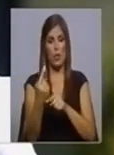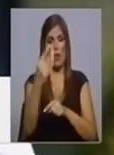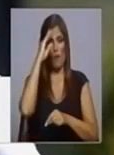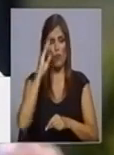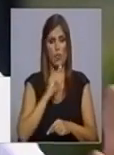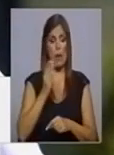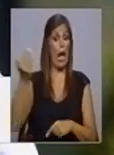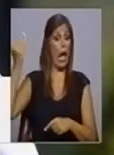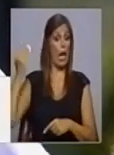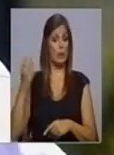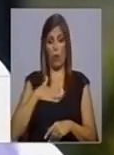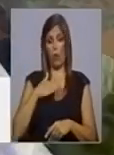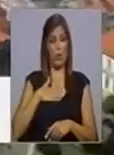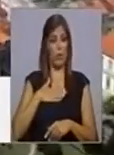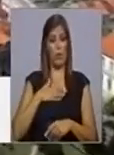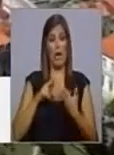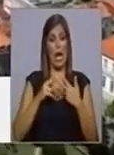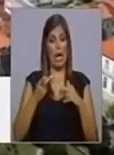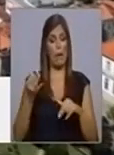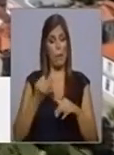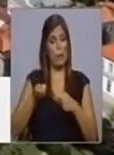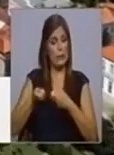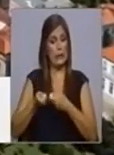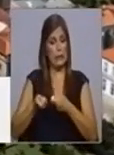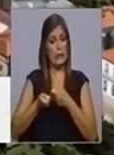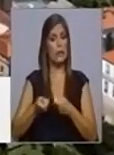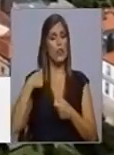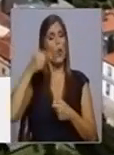na altura não queriam, a Câmara do Porto teve que insistir. Eu acho